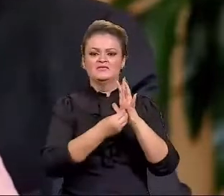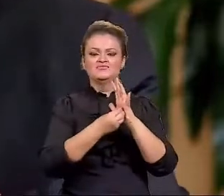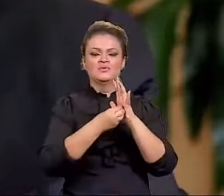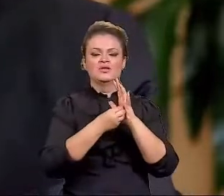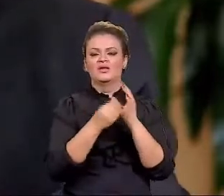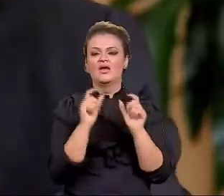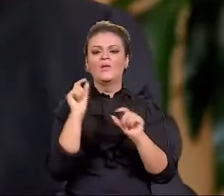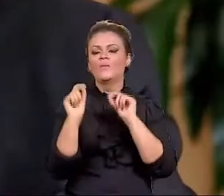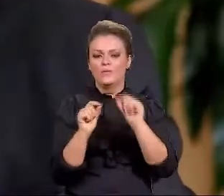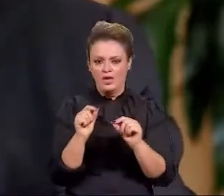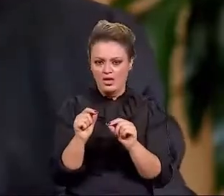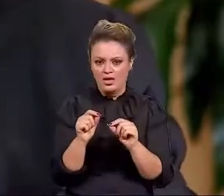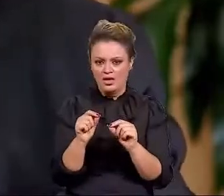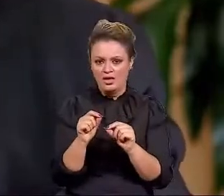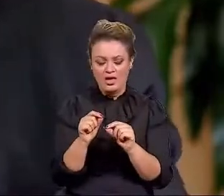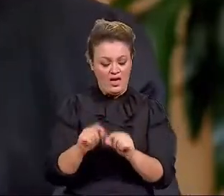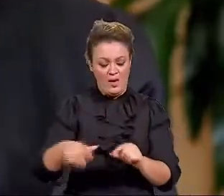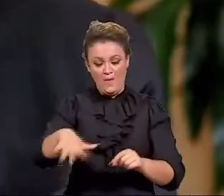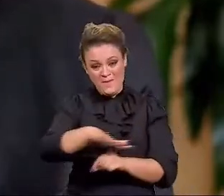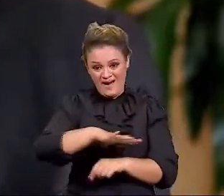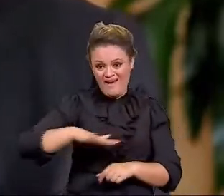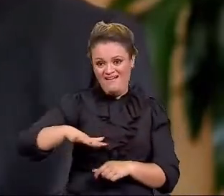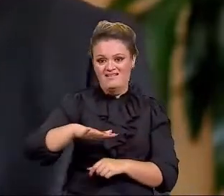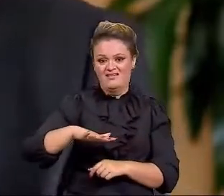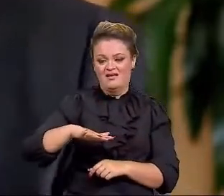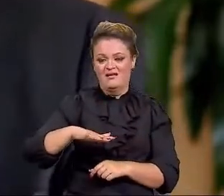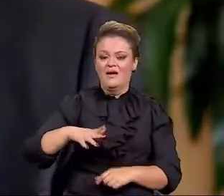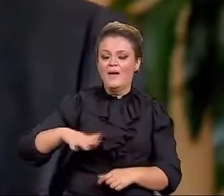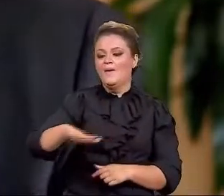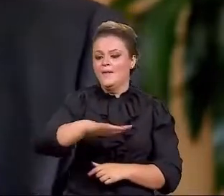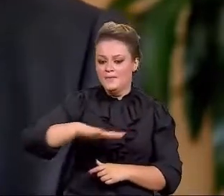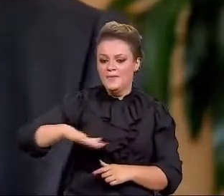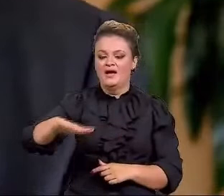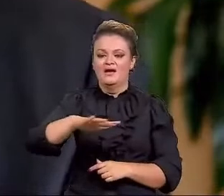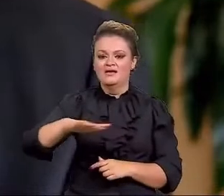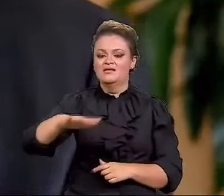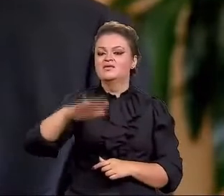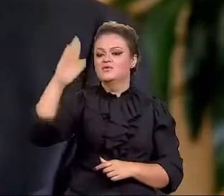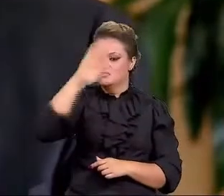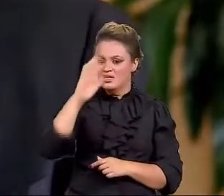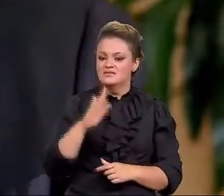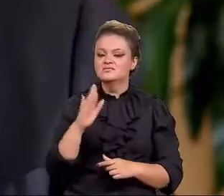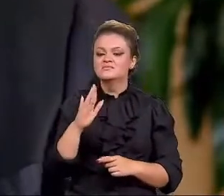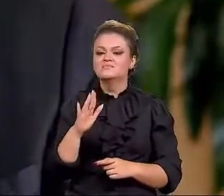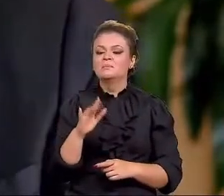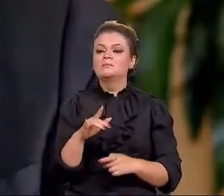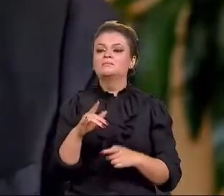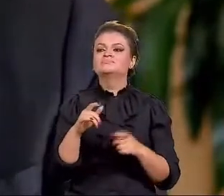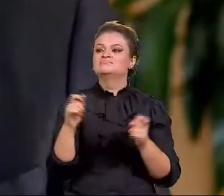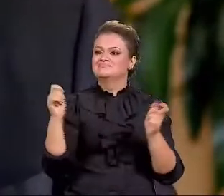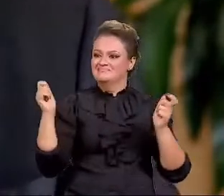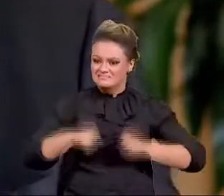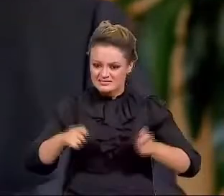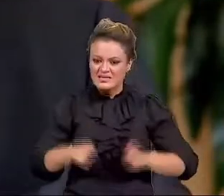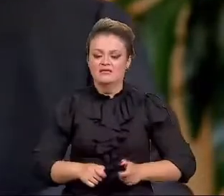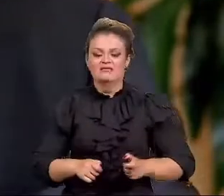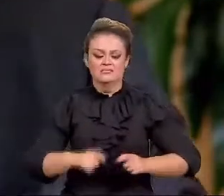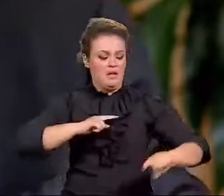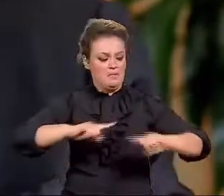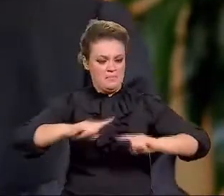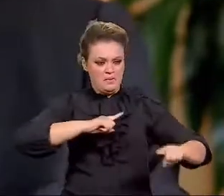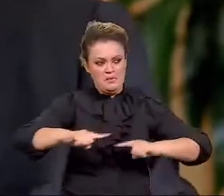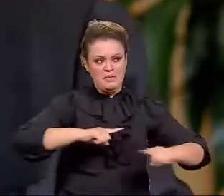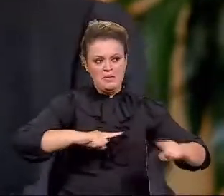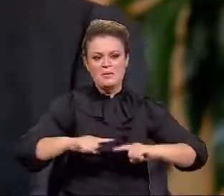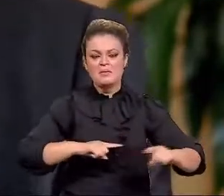território do qual o Brasil tem poder soberano sobre ele, mas o que a gente quer compartilhar